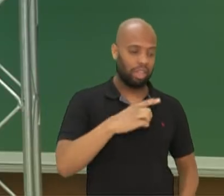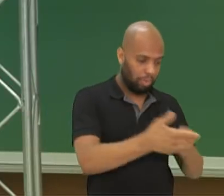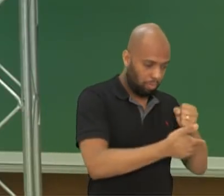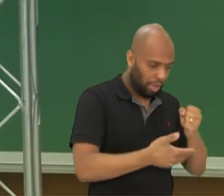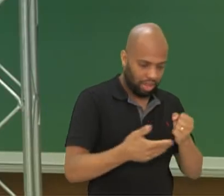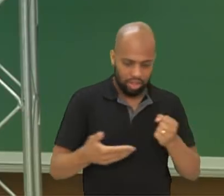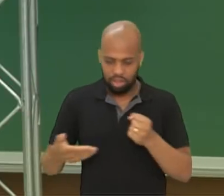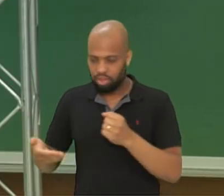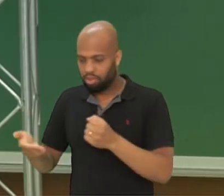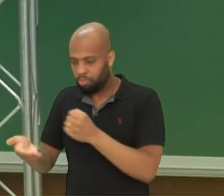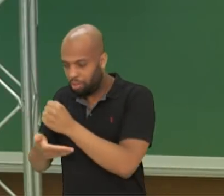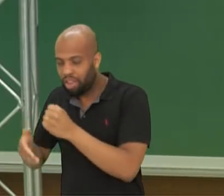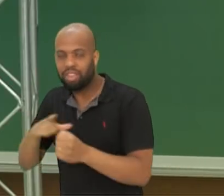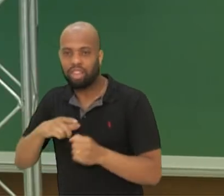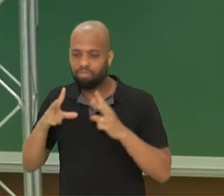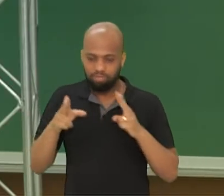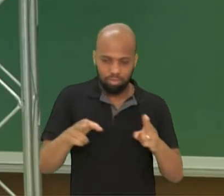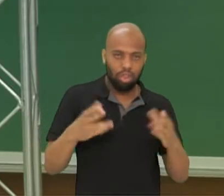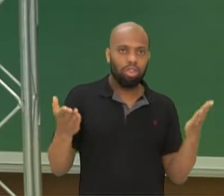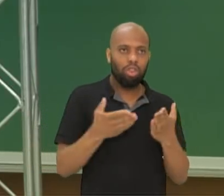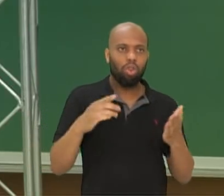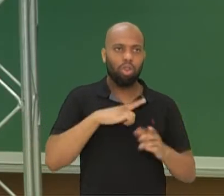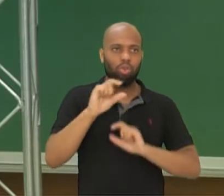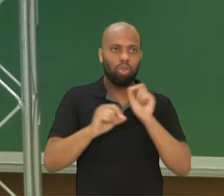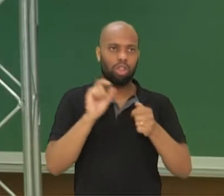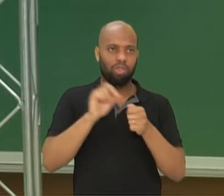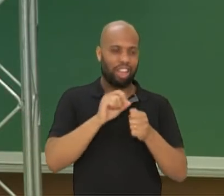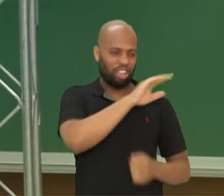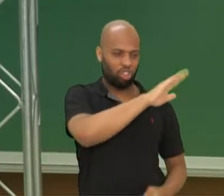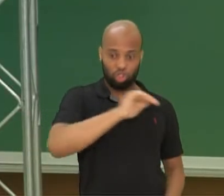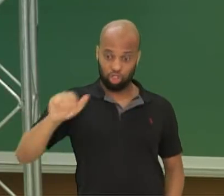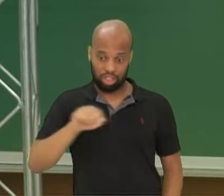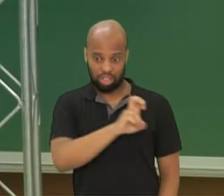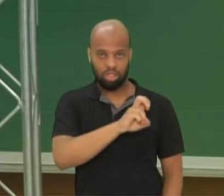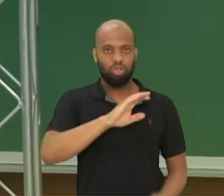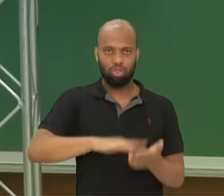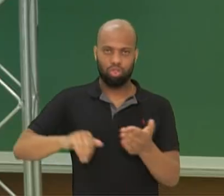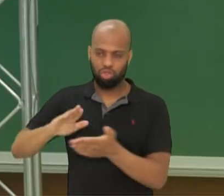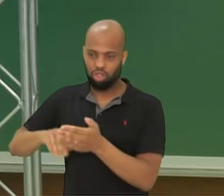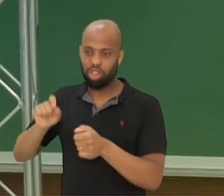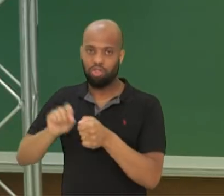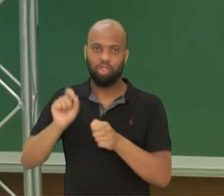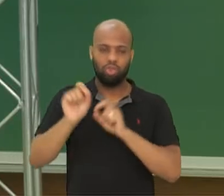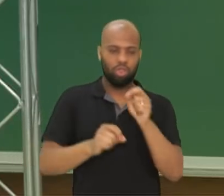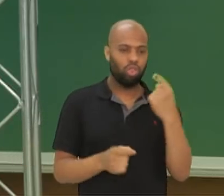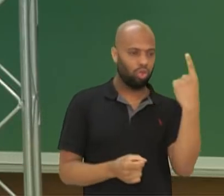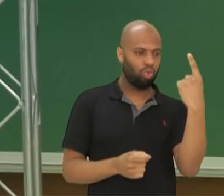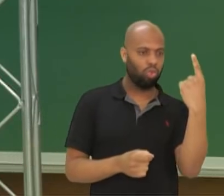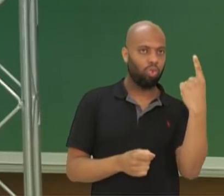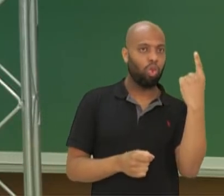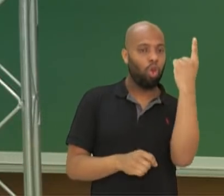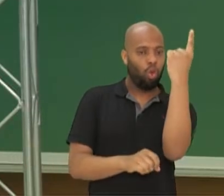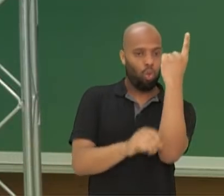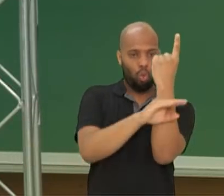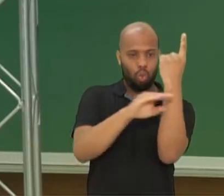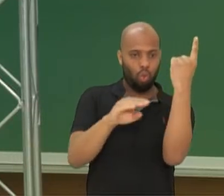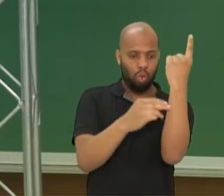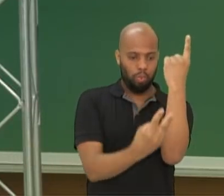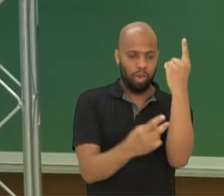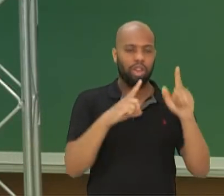vou pegar o meio e igualar agora a esse expoente. Meio igual a 2x mais